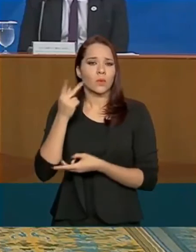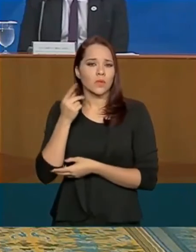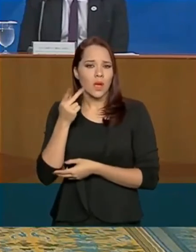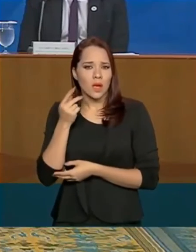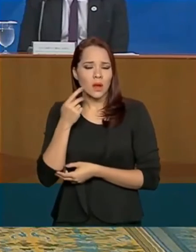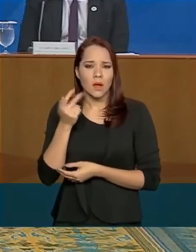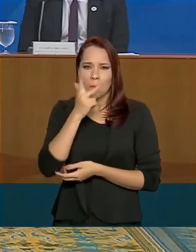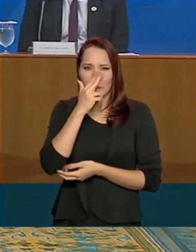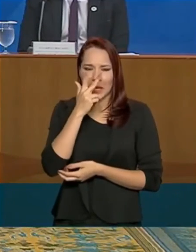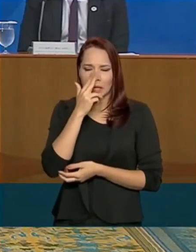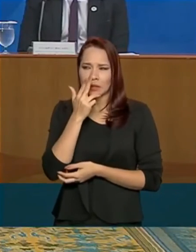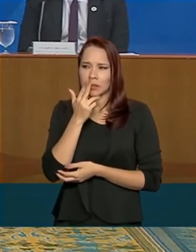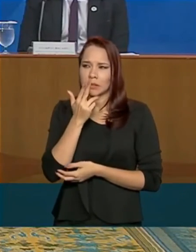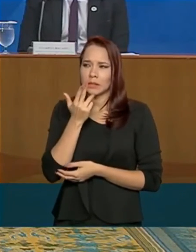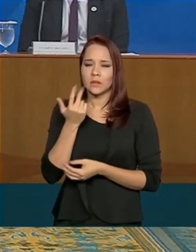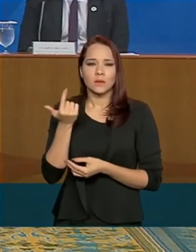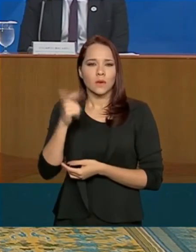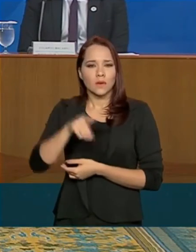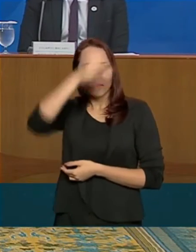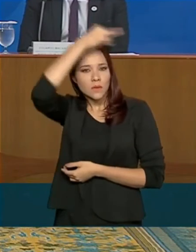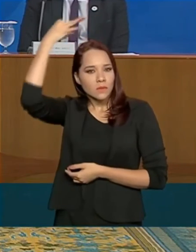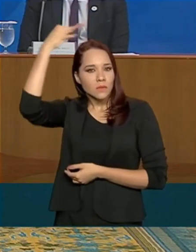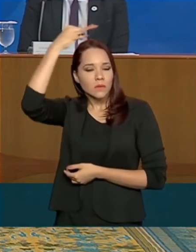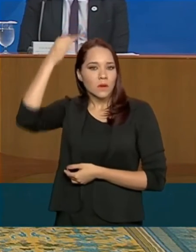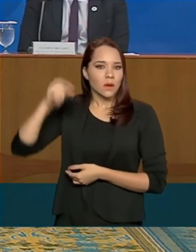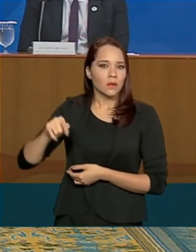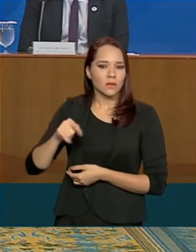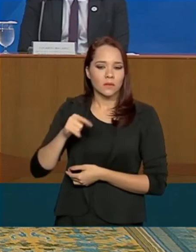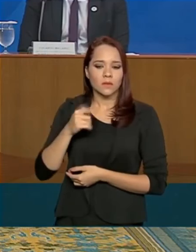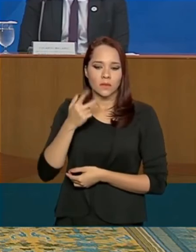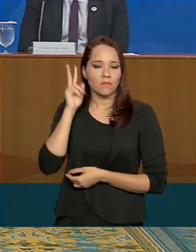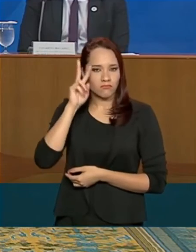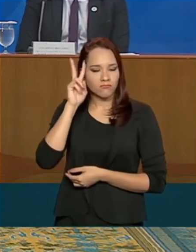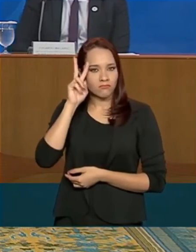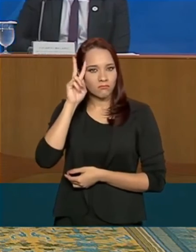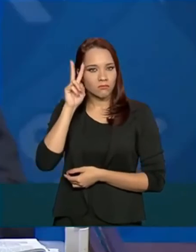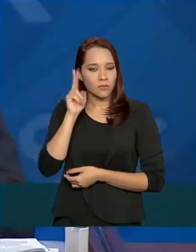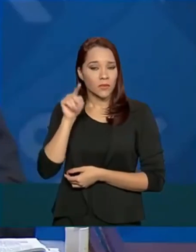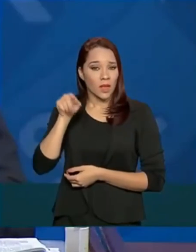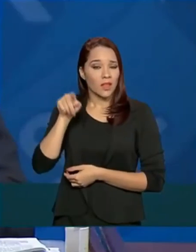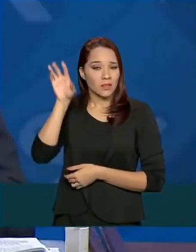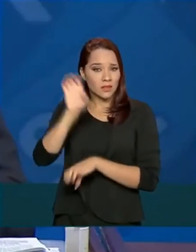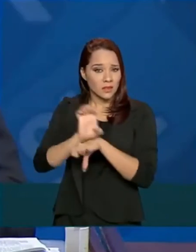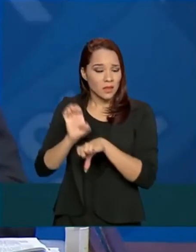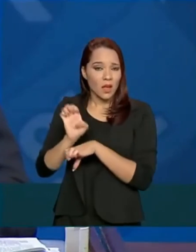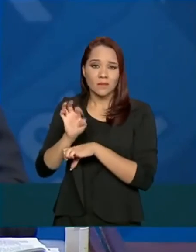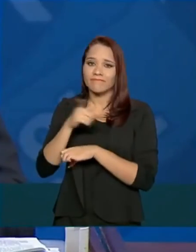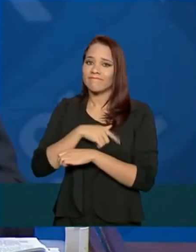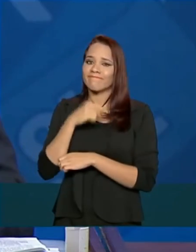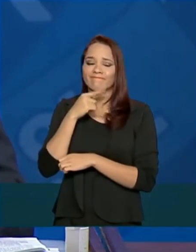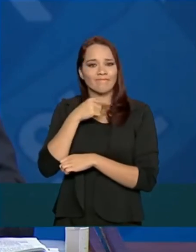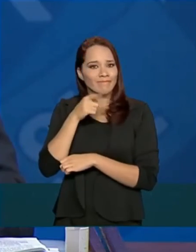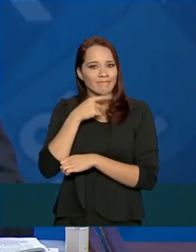acho que lembro bem de Pernambuco, Ceará, acho que Espírito Santo, se a minha memória não me falha, esses estados estão tendo